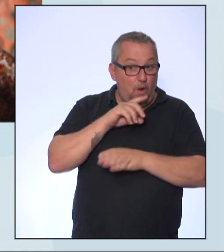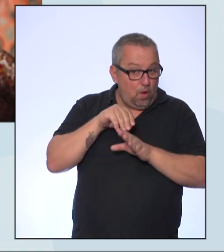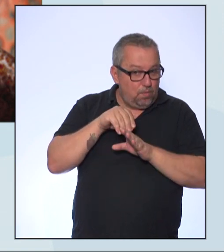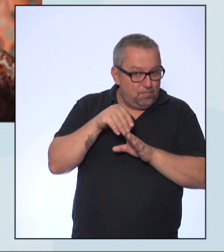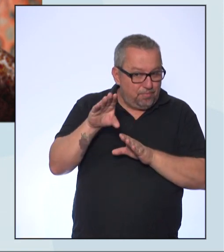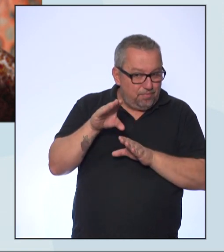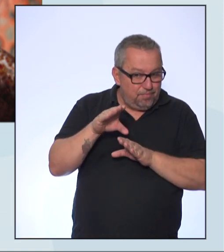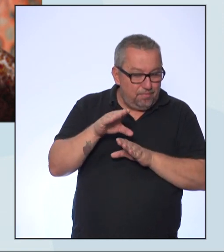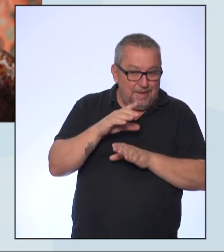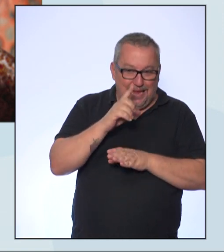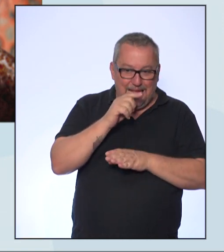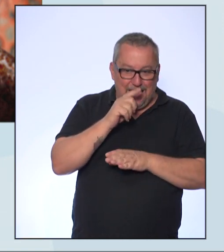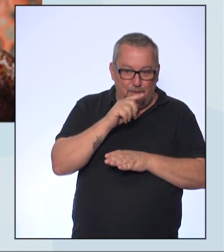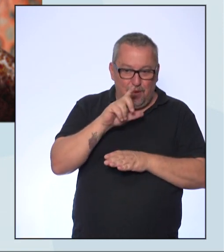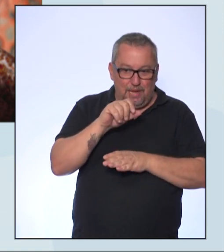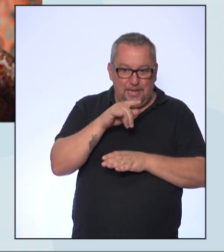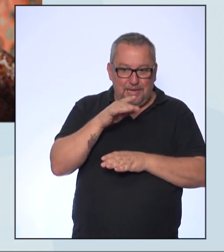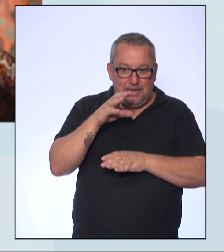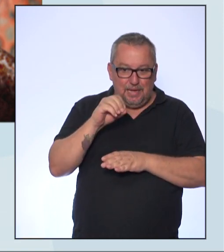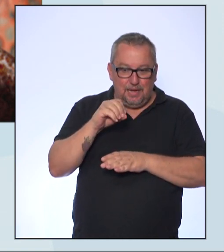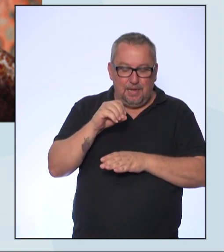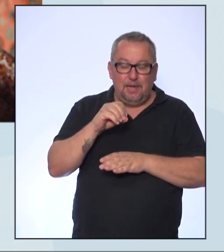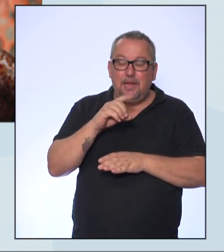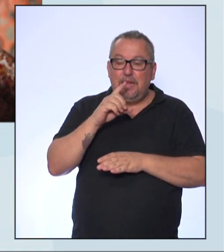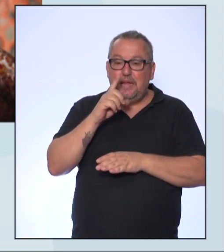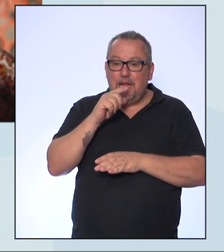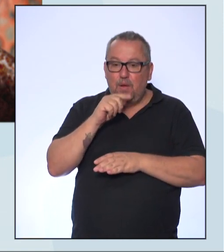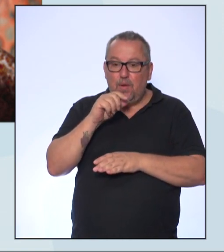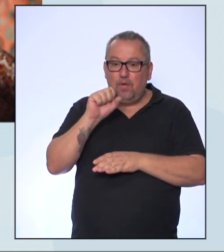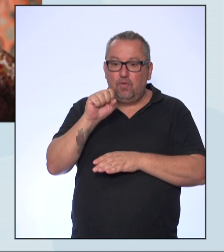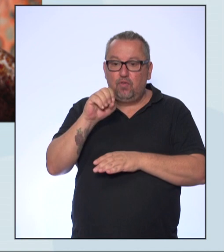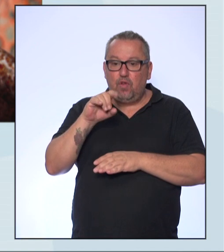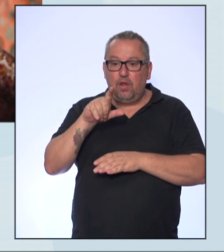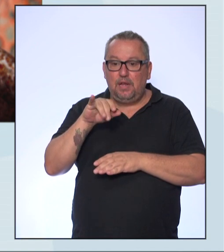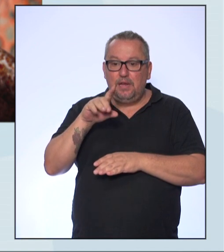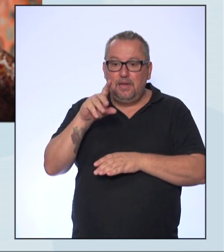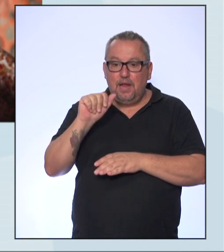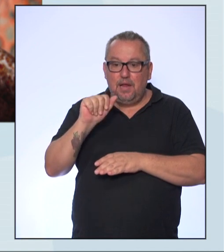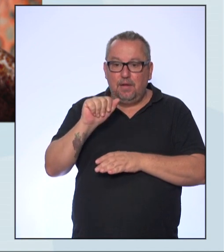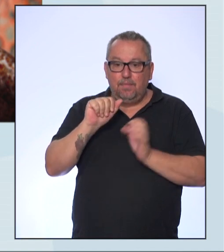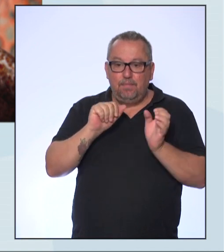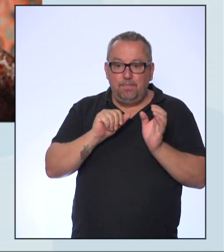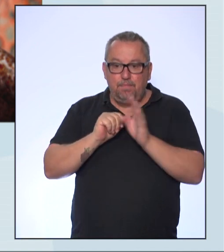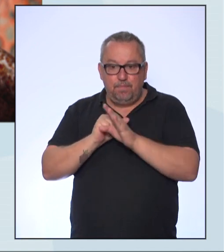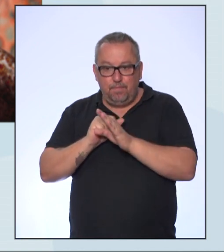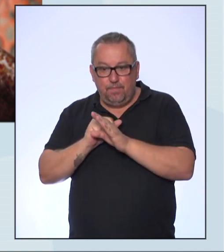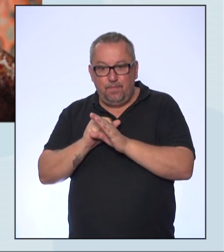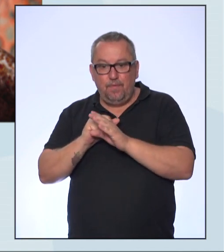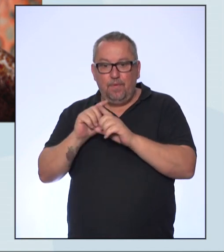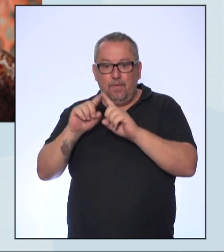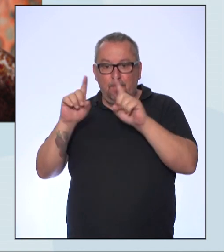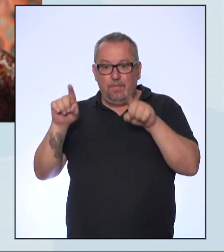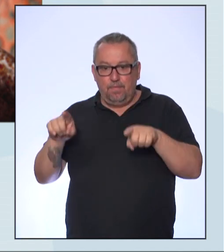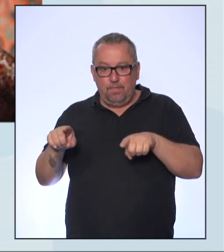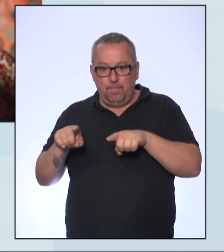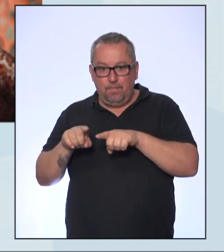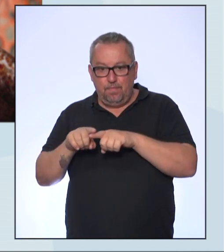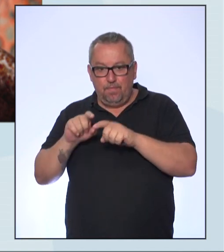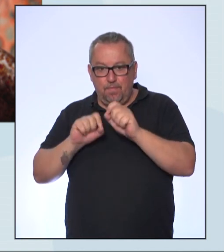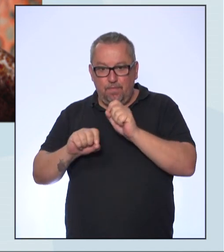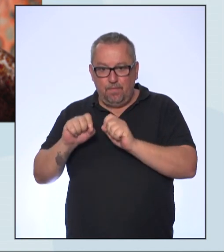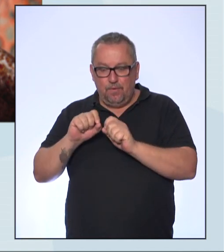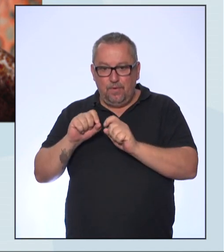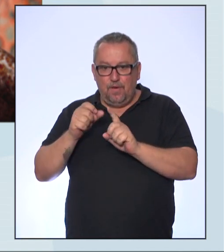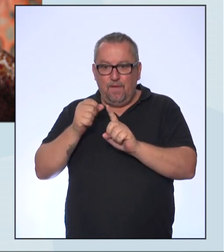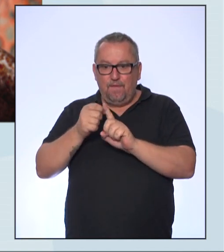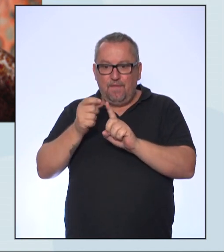hein? Água líquida e água sólida. Na imagem B, nós estamos observando um material, olha a dica, que